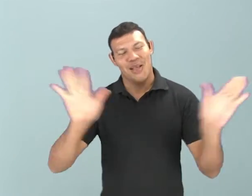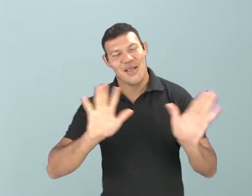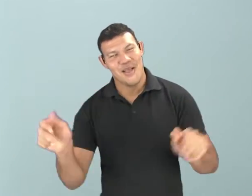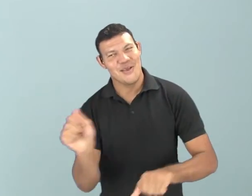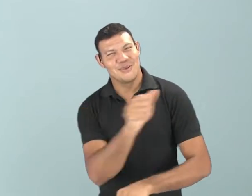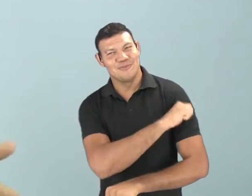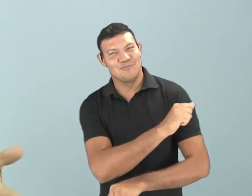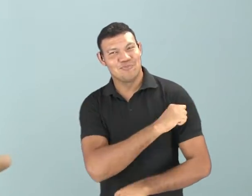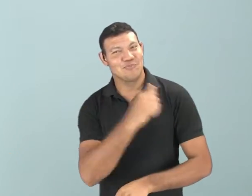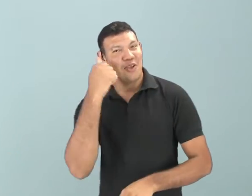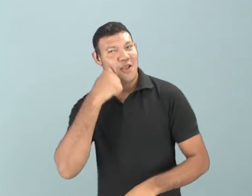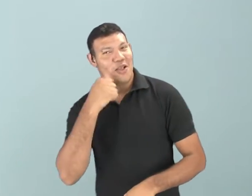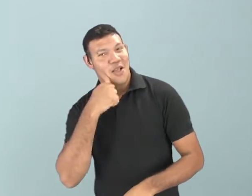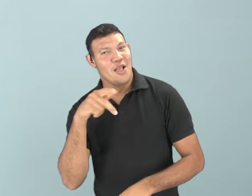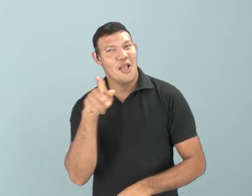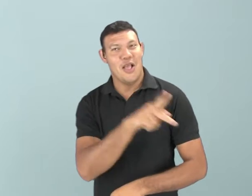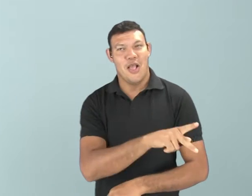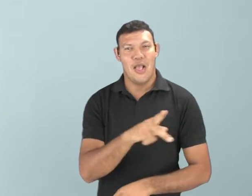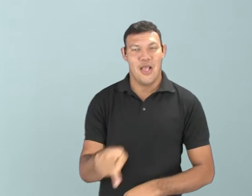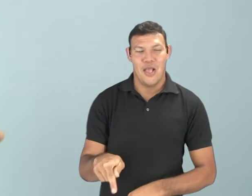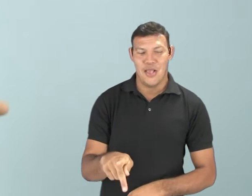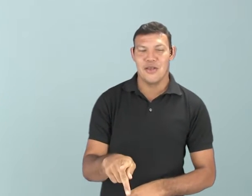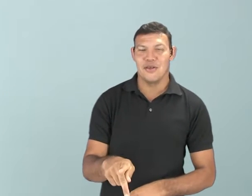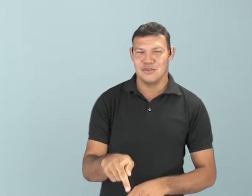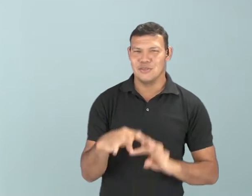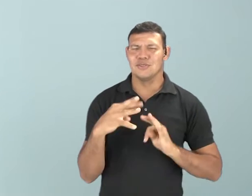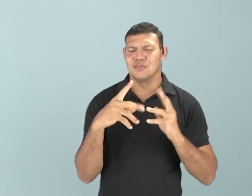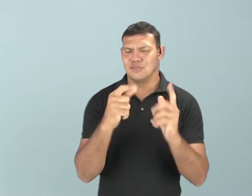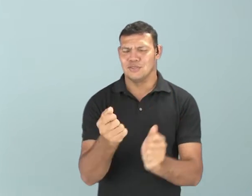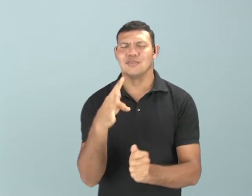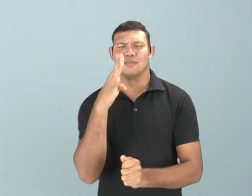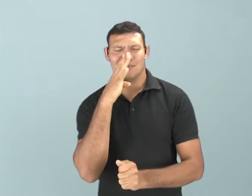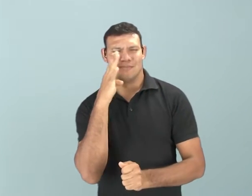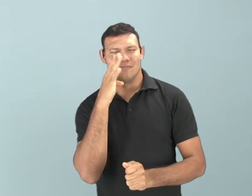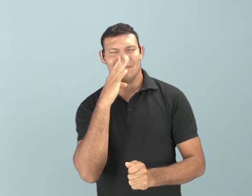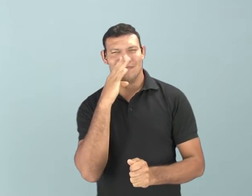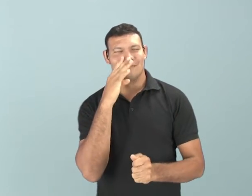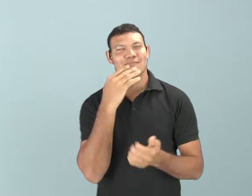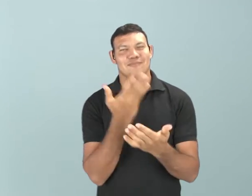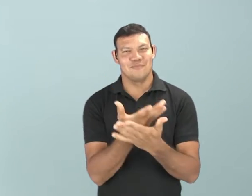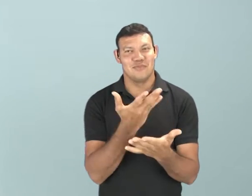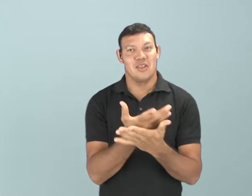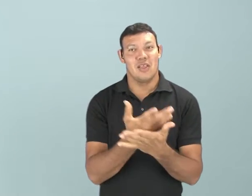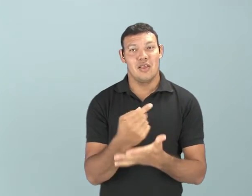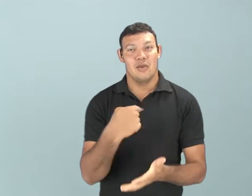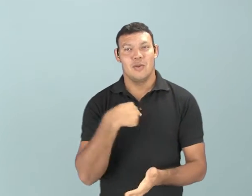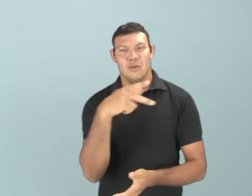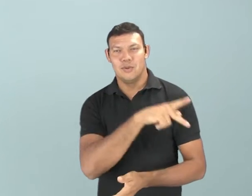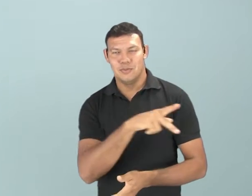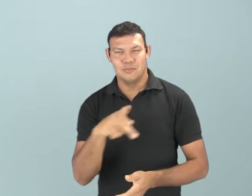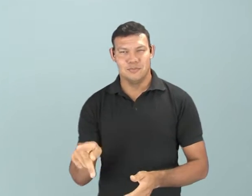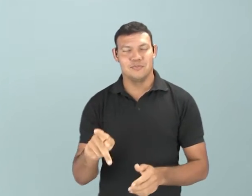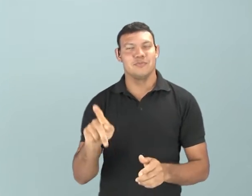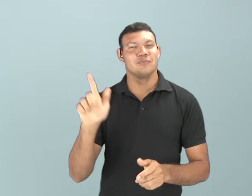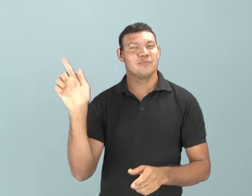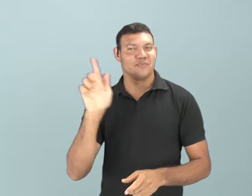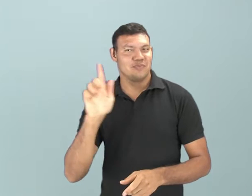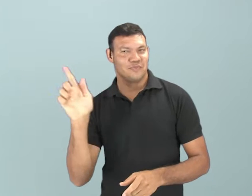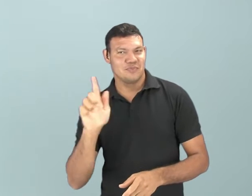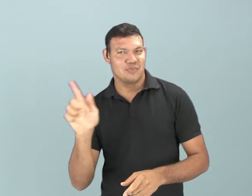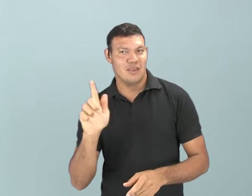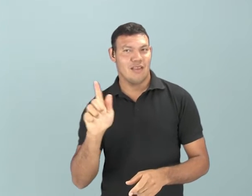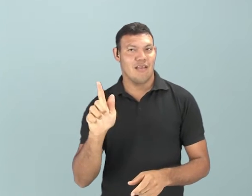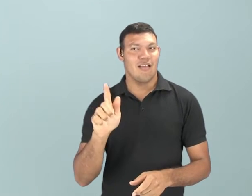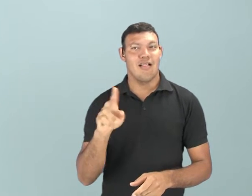Olá, alunos, professores e público que acompanha a nossa aula. Meu nome é Cleilton Amaral, professor de